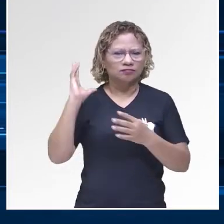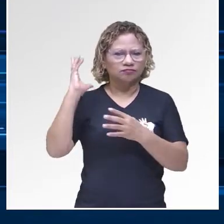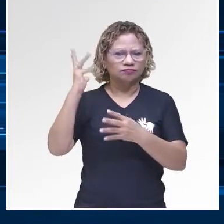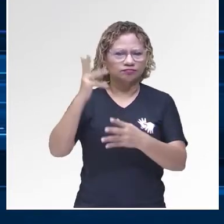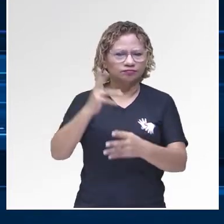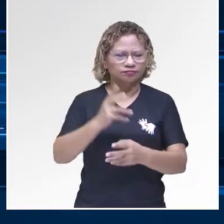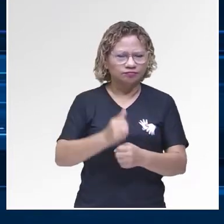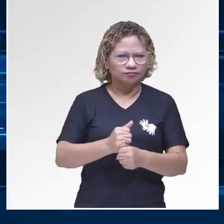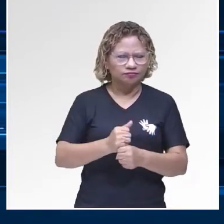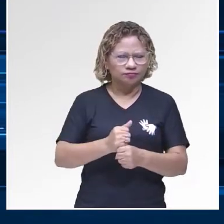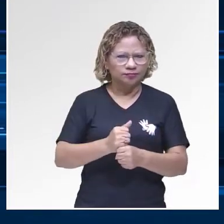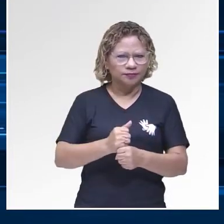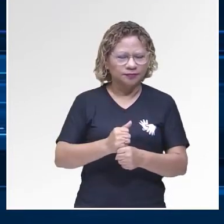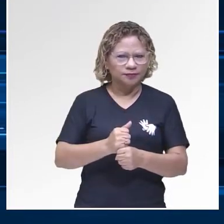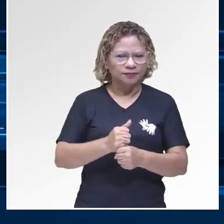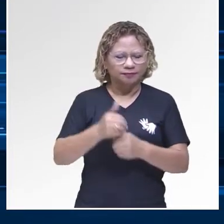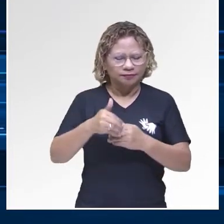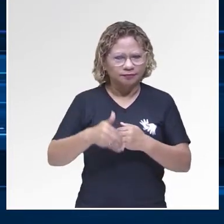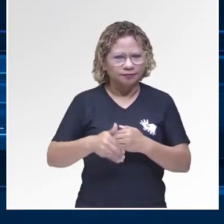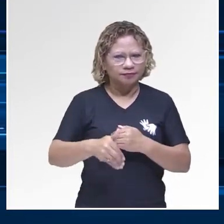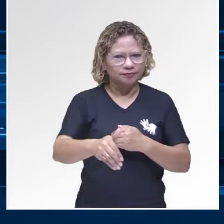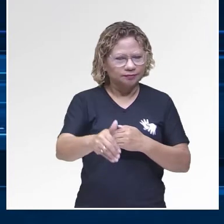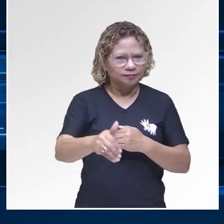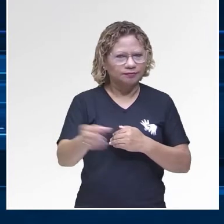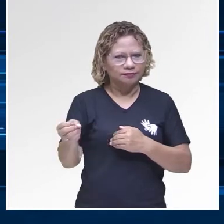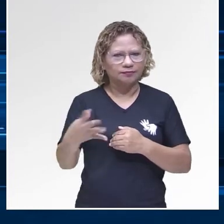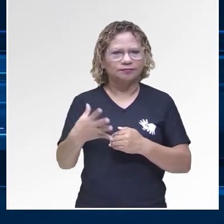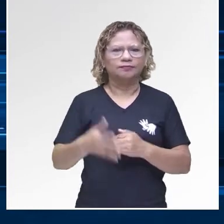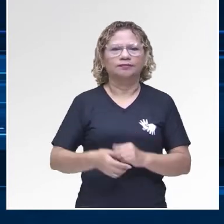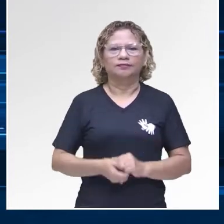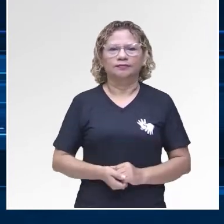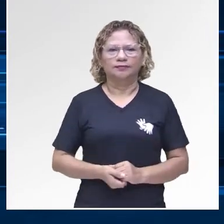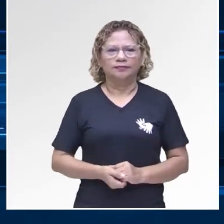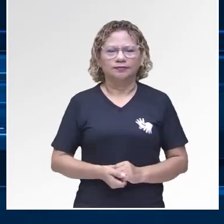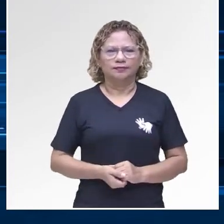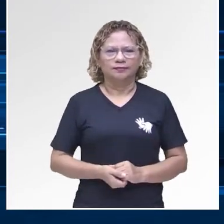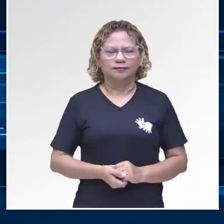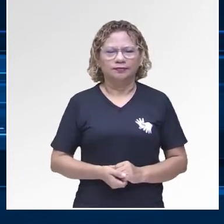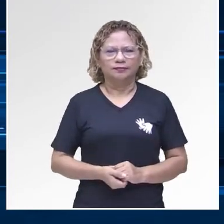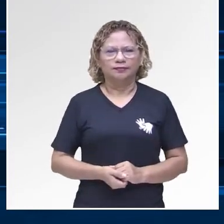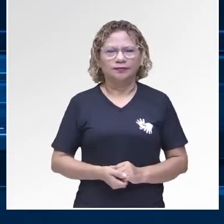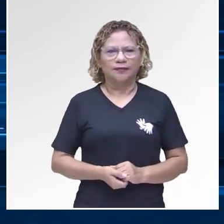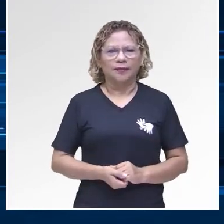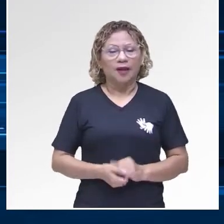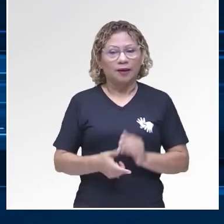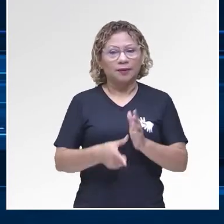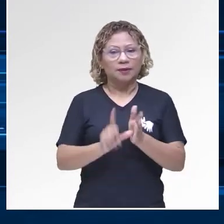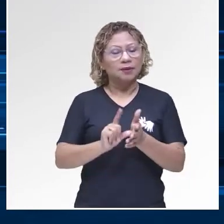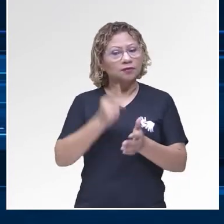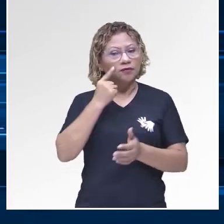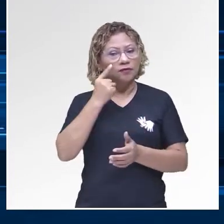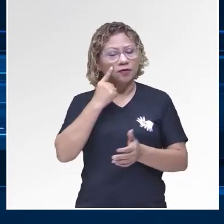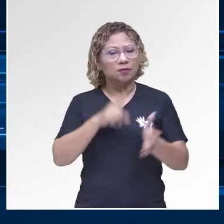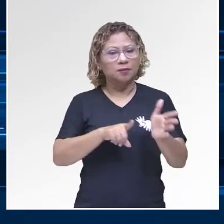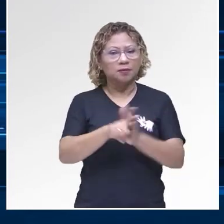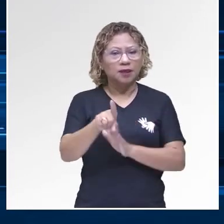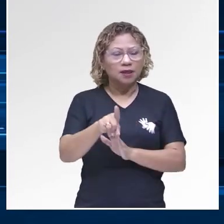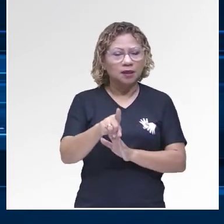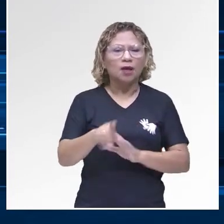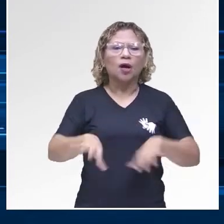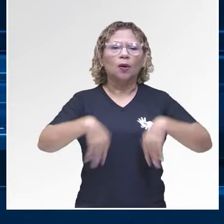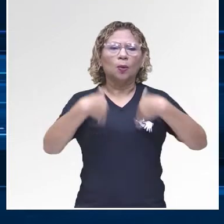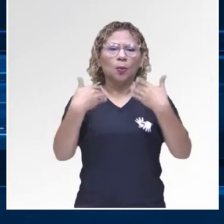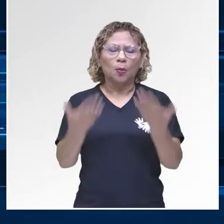aguarda para o nosso primeiro desafio do dia. Então, no nosso primeiro desafio aqui tem a seguinte pergunta: quantos múltiplos de